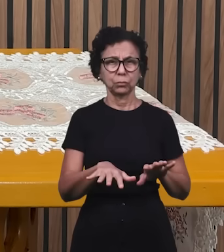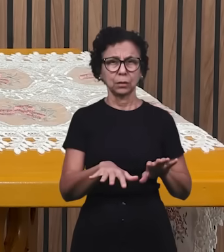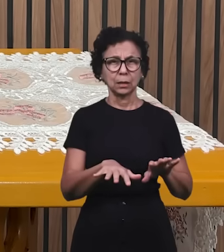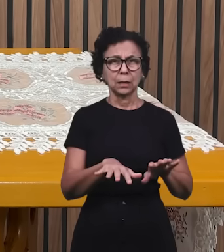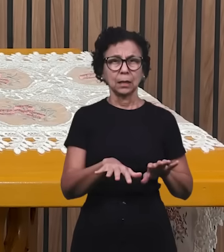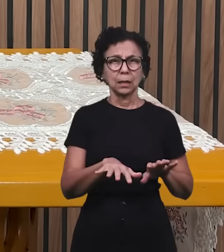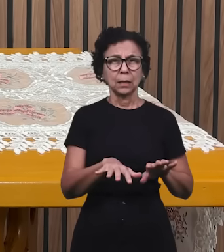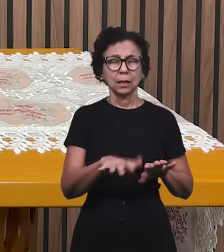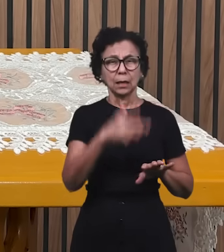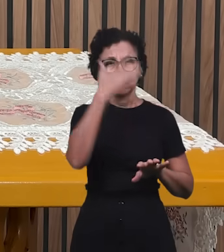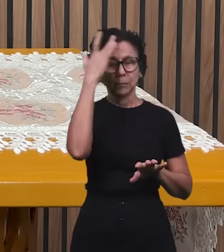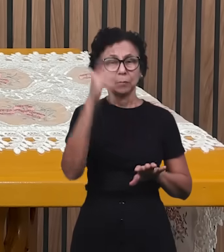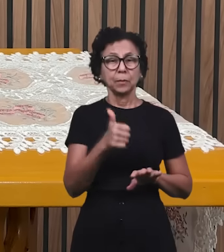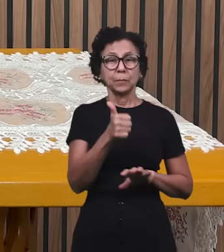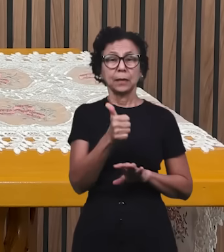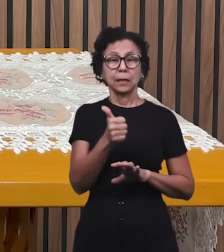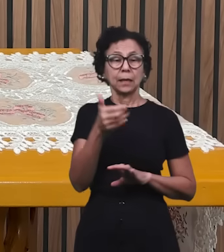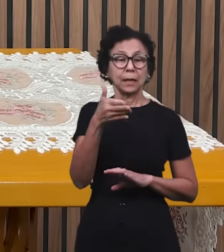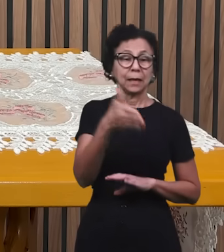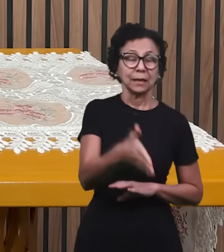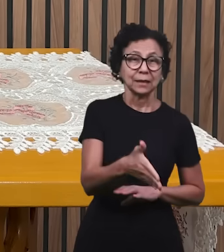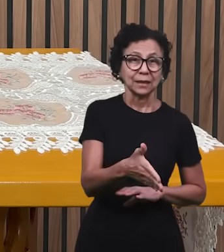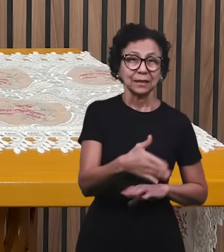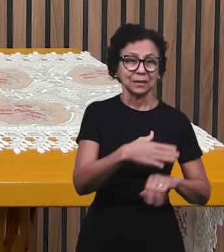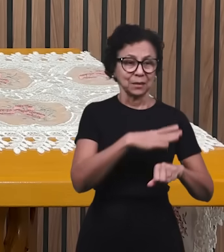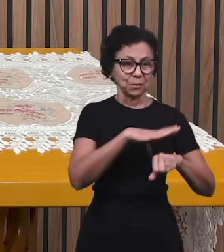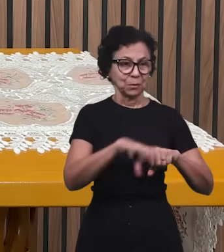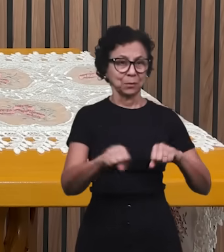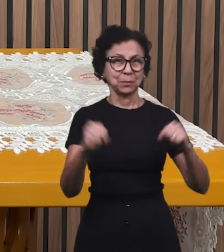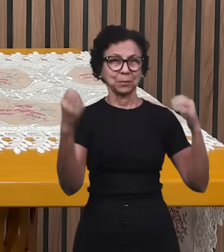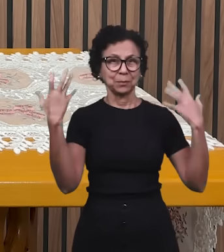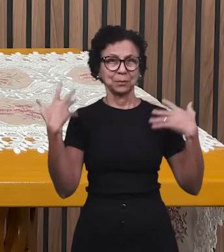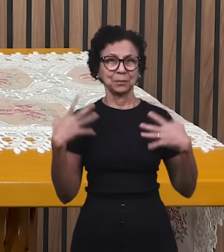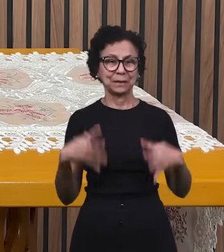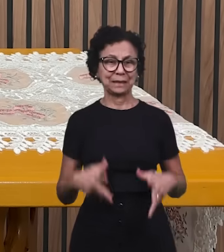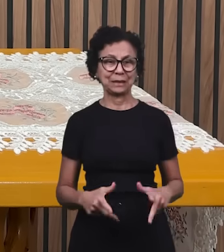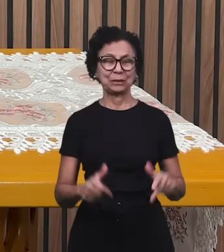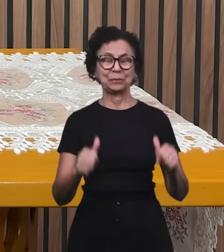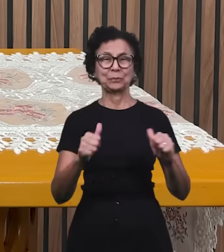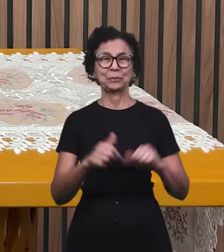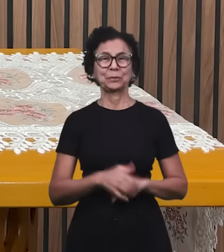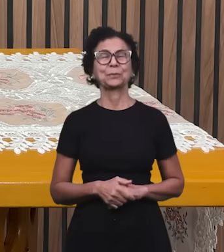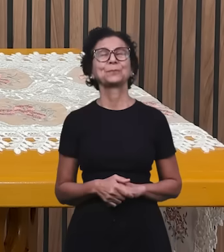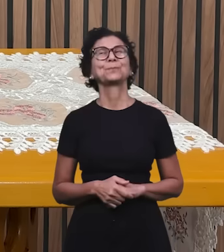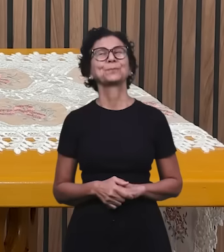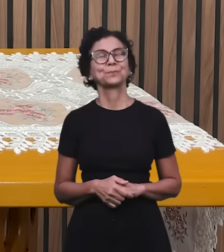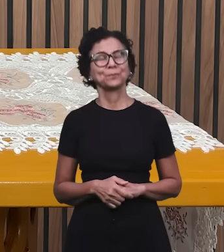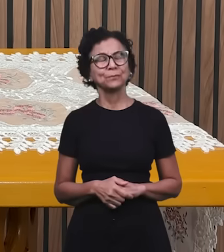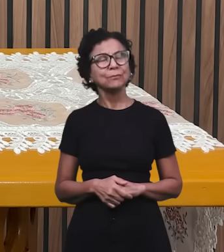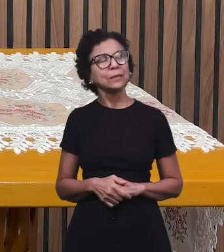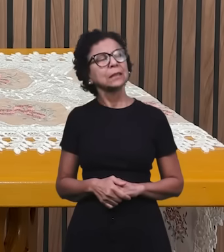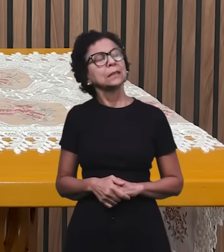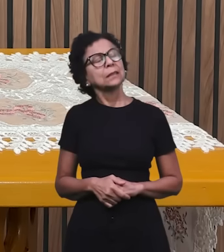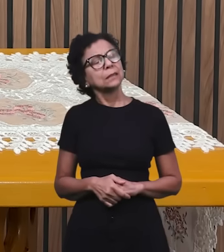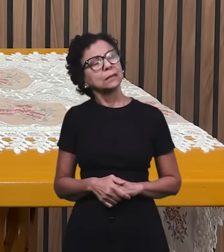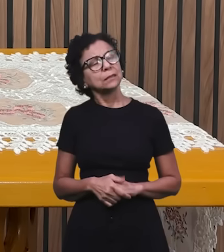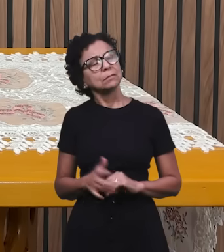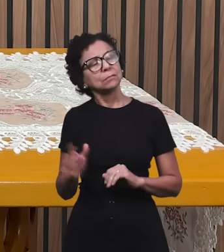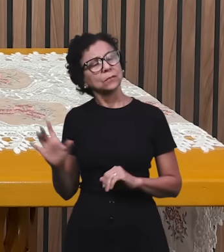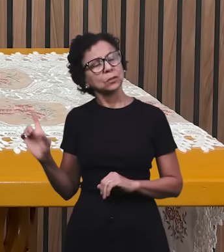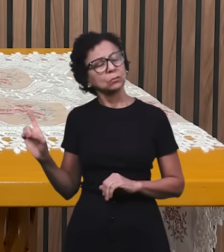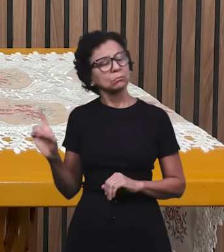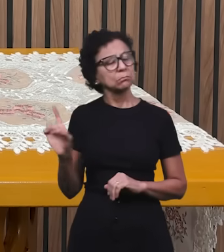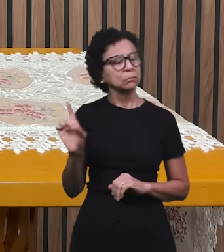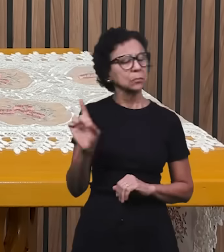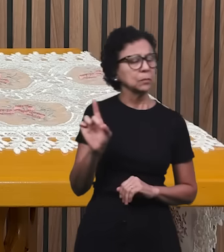descesse as águas era curado das suas enfermidades. Quando Jesus se aproxima deste